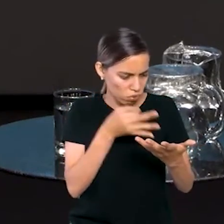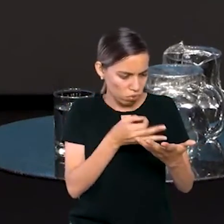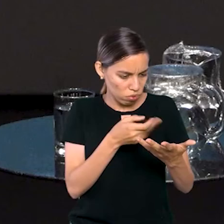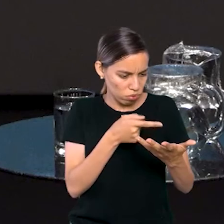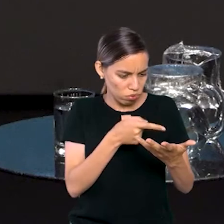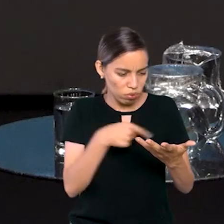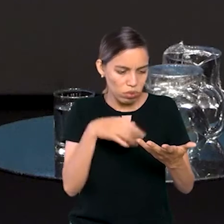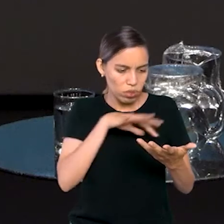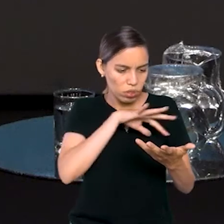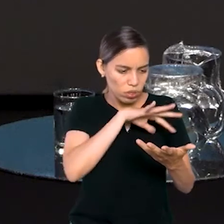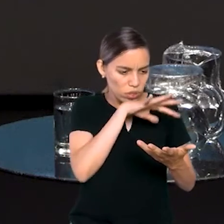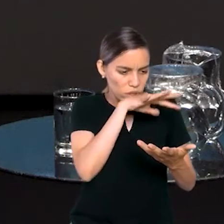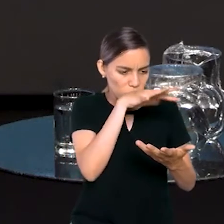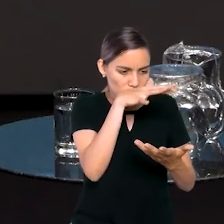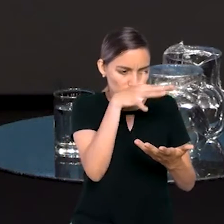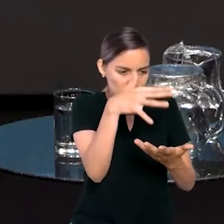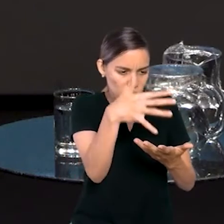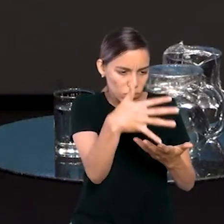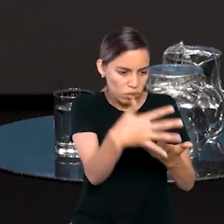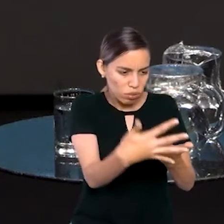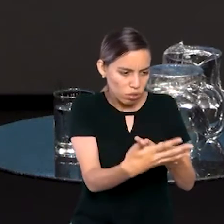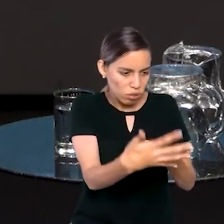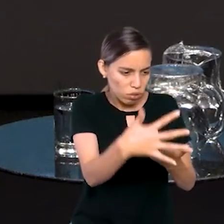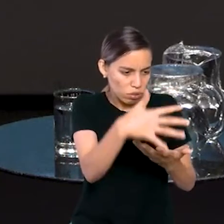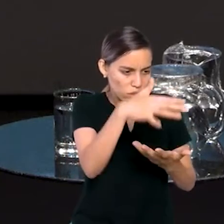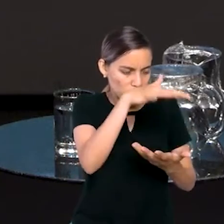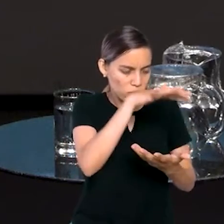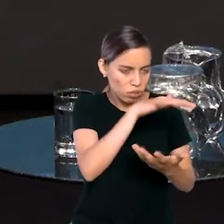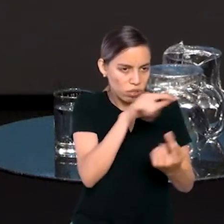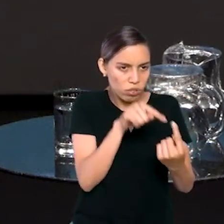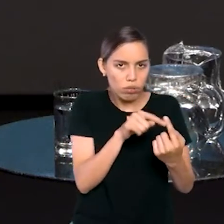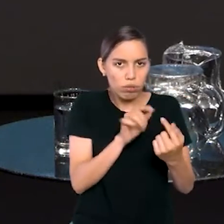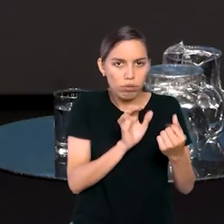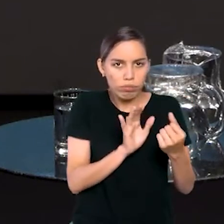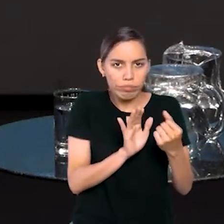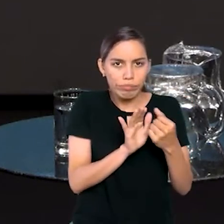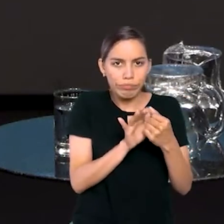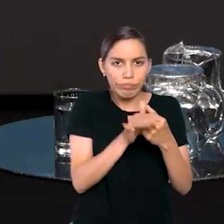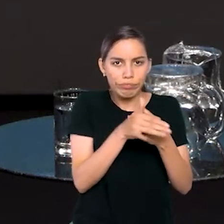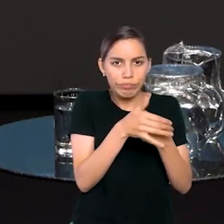essas capas que foram